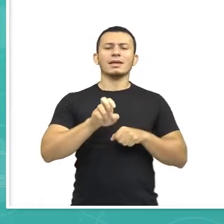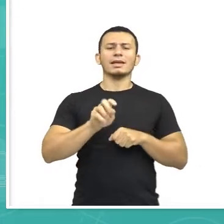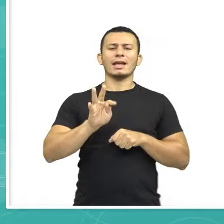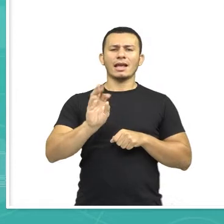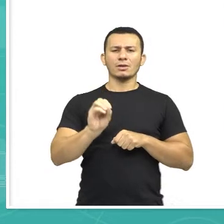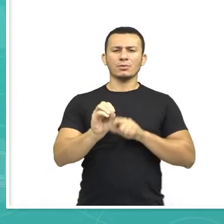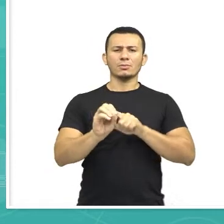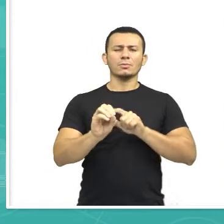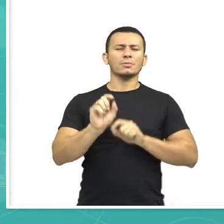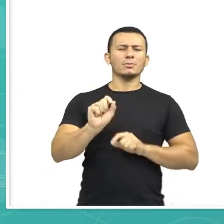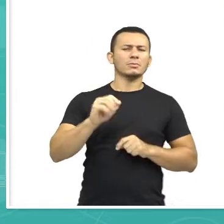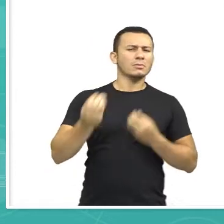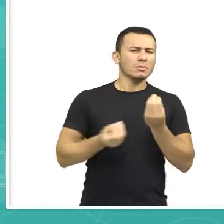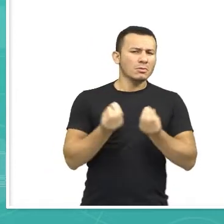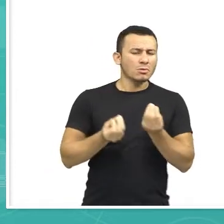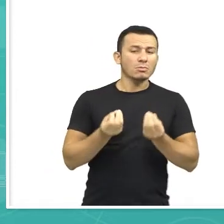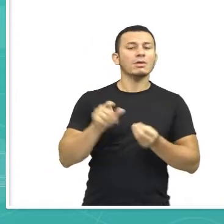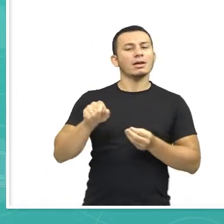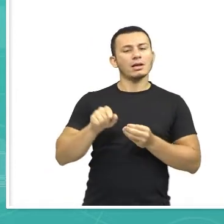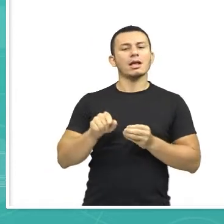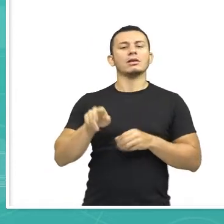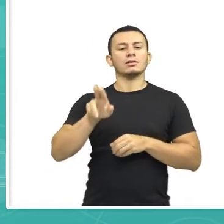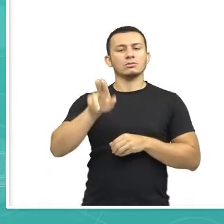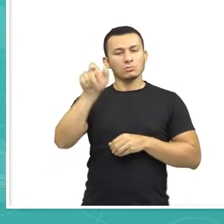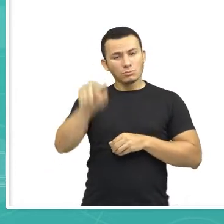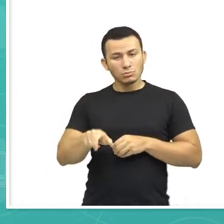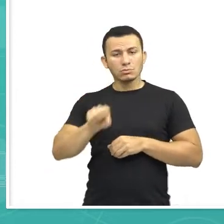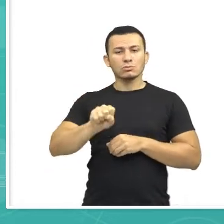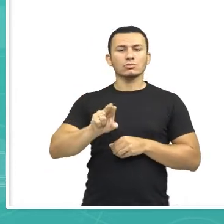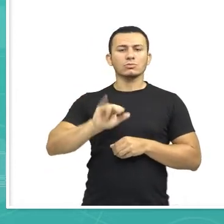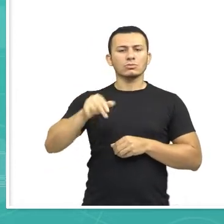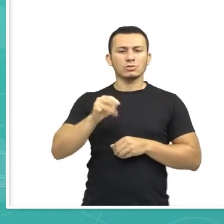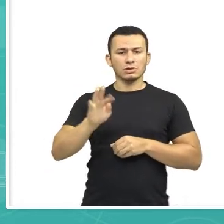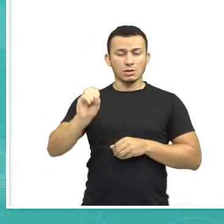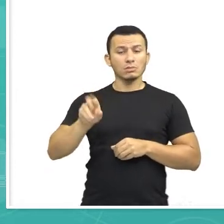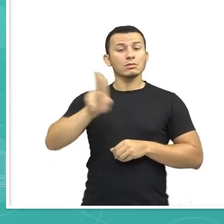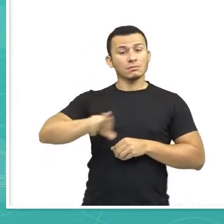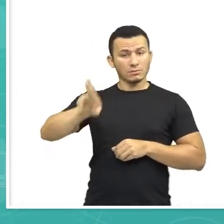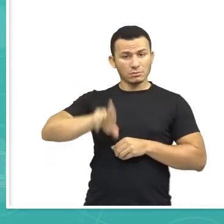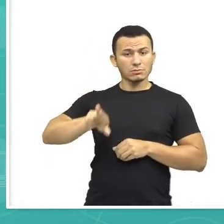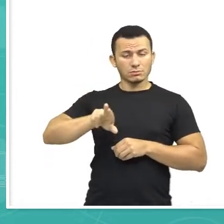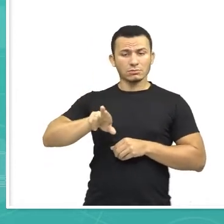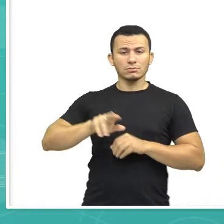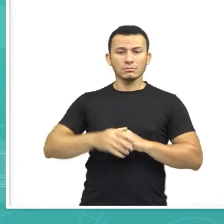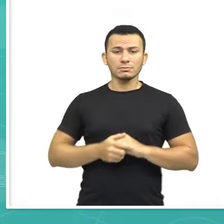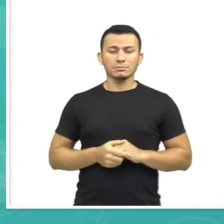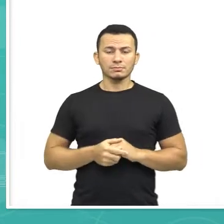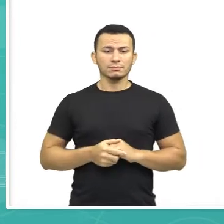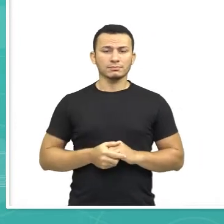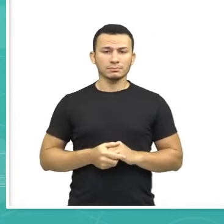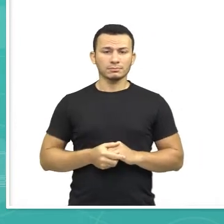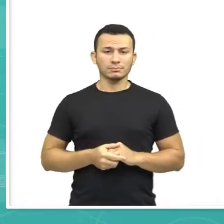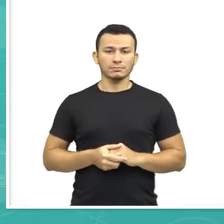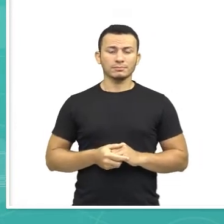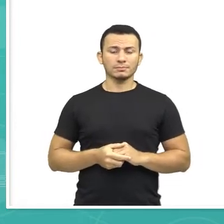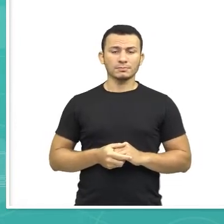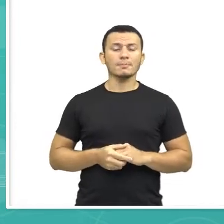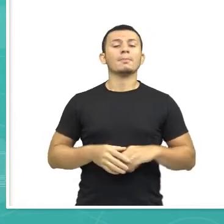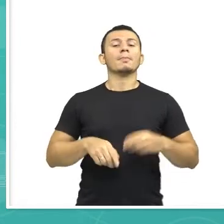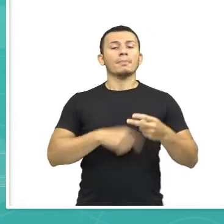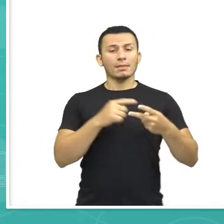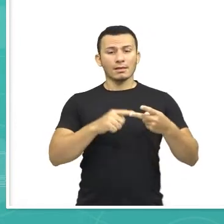aqueles que geralmente funcionam como sujeitos, olha só. Geralmente eles funcionam como sujeitos. Muito bem. E